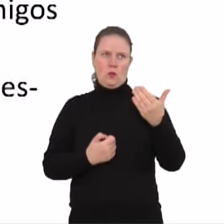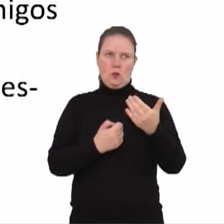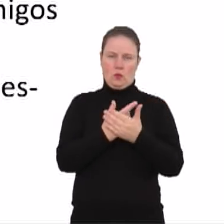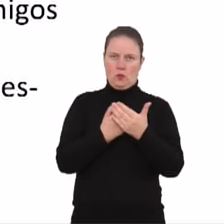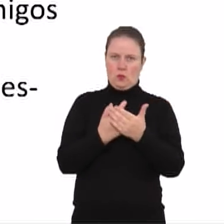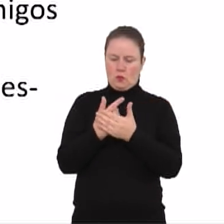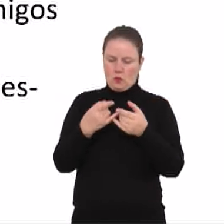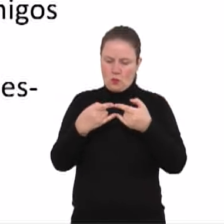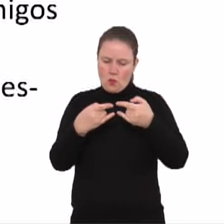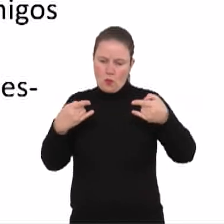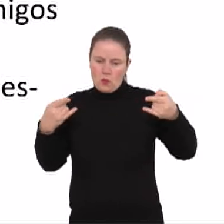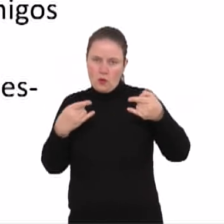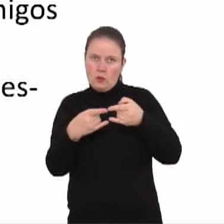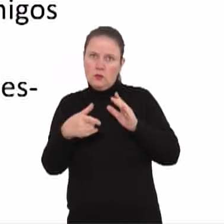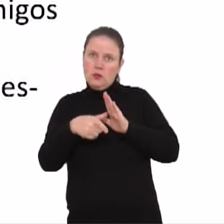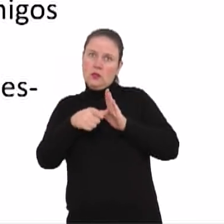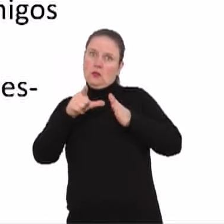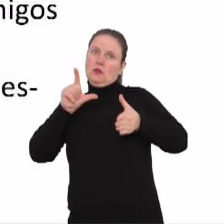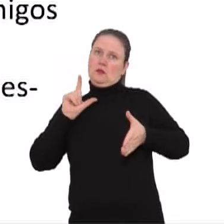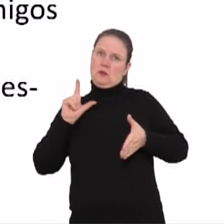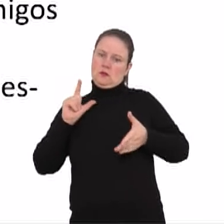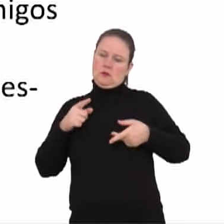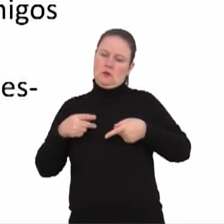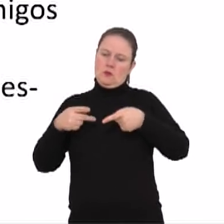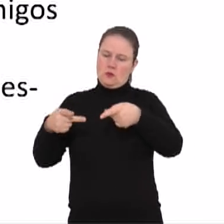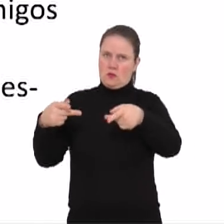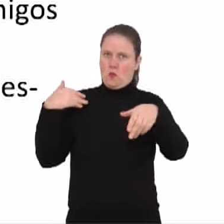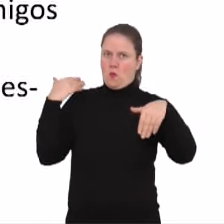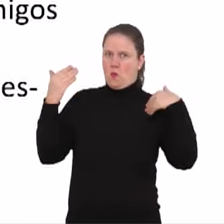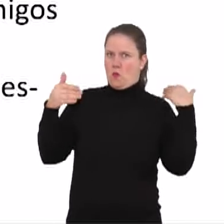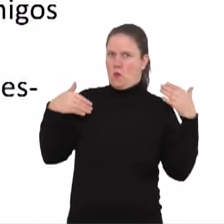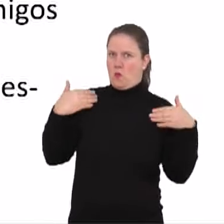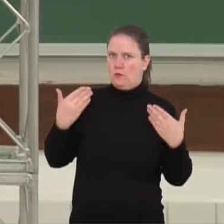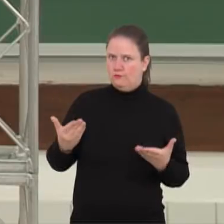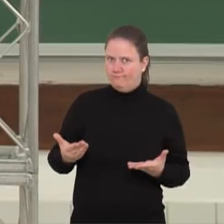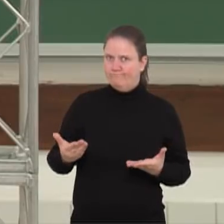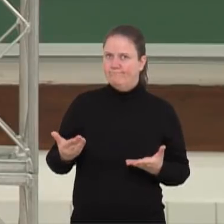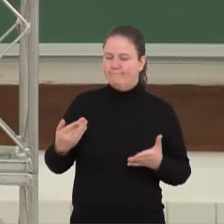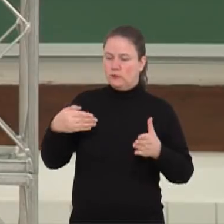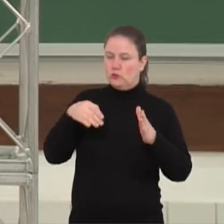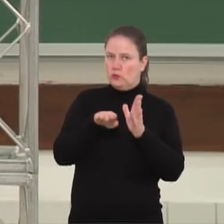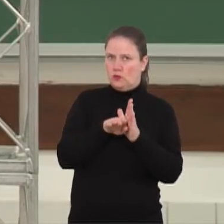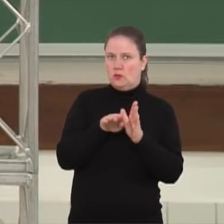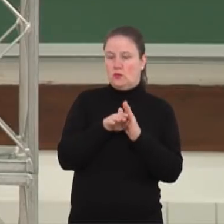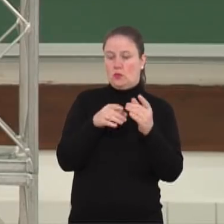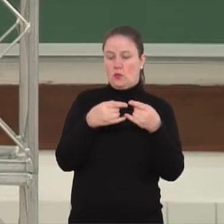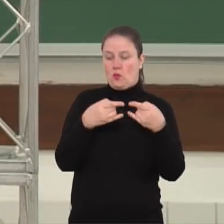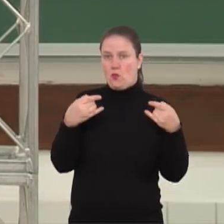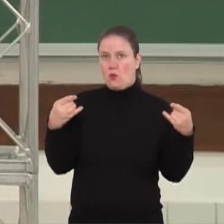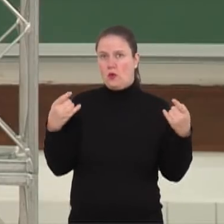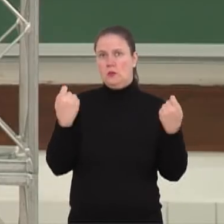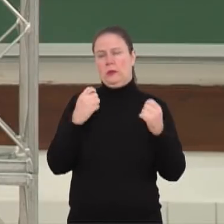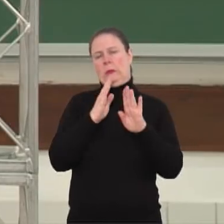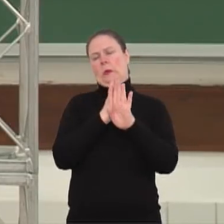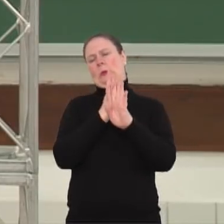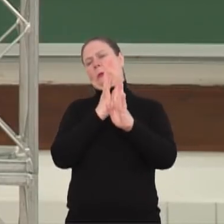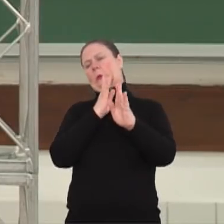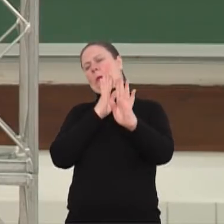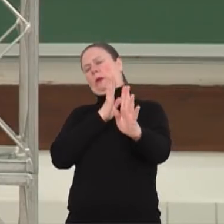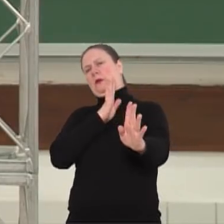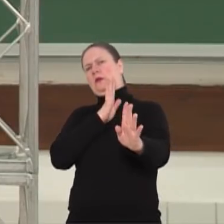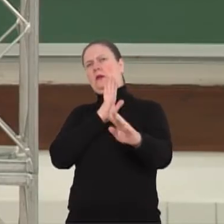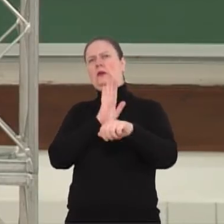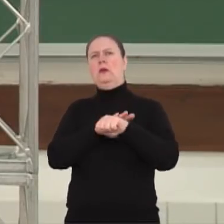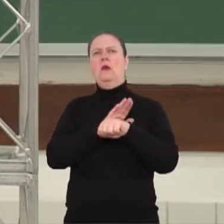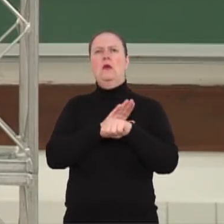seus ingressos antecipadamente. Antes de você chegar no parque, já compre os seus ingressos. Para quê? Você não precisa ficar na fila, você não vai